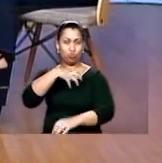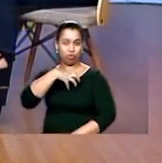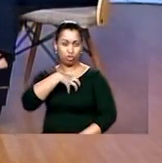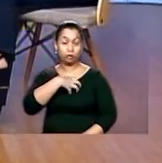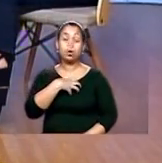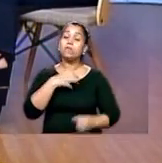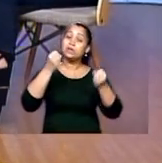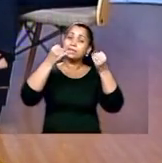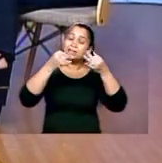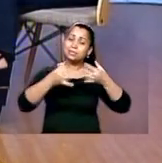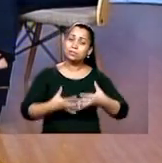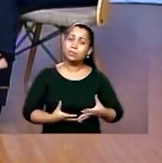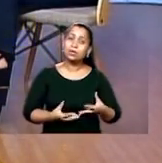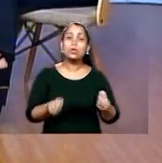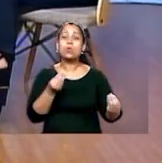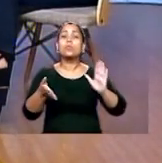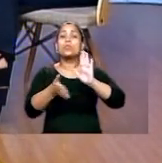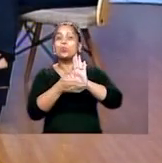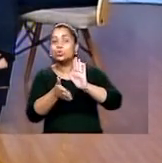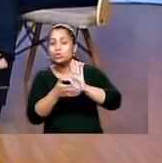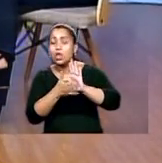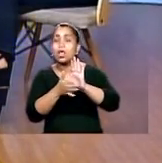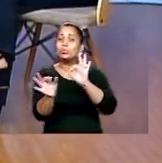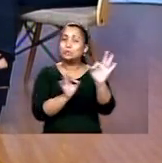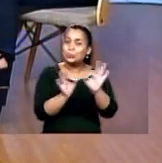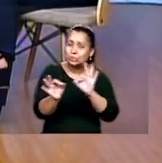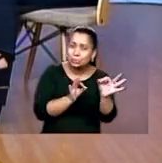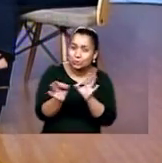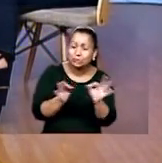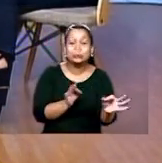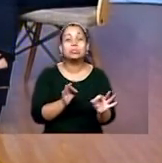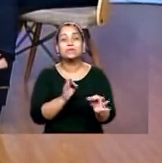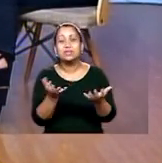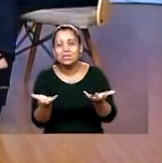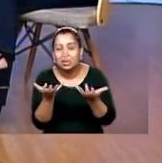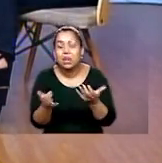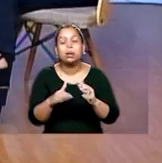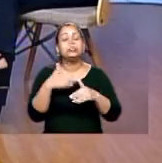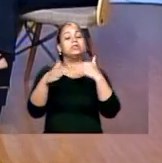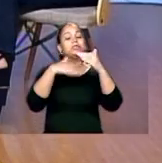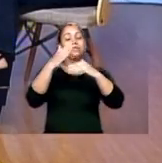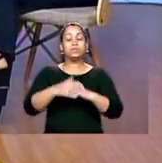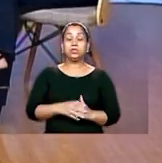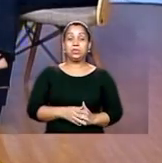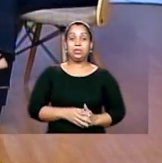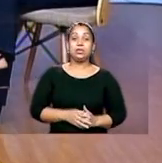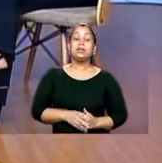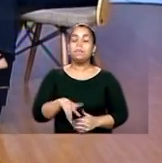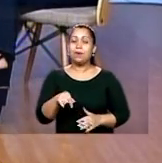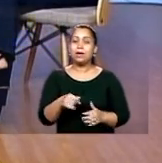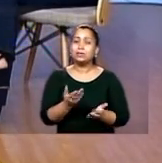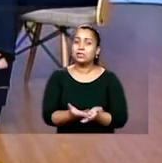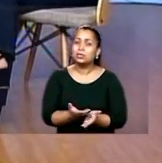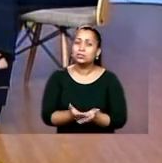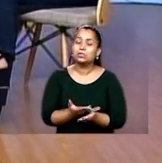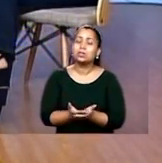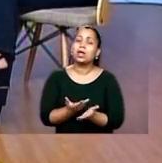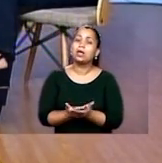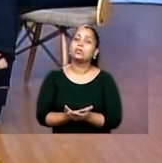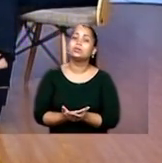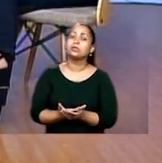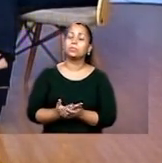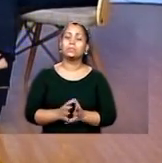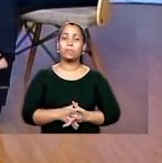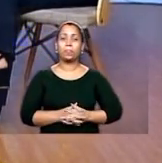me falassem um pouquinho sobre os projetos que vocês têm ainda, que vocês querem desenvolver, que ainda estão aí sendo estudados para serem colocados